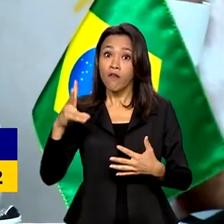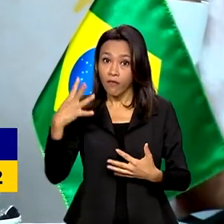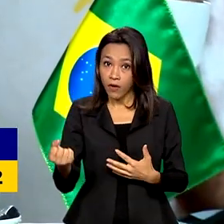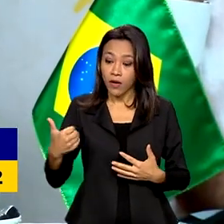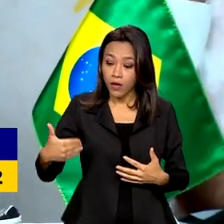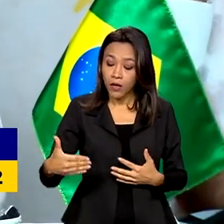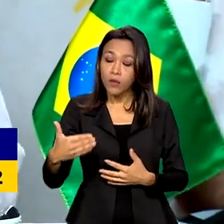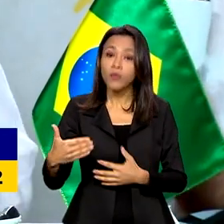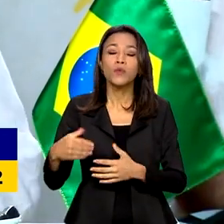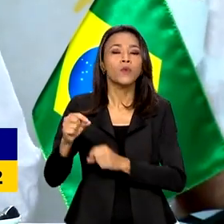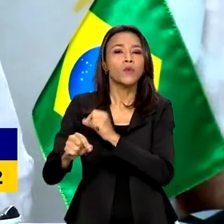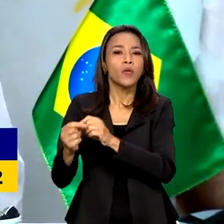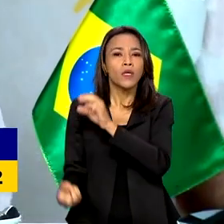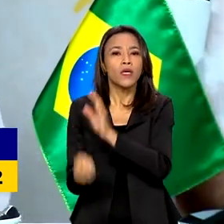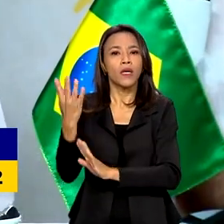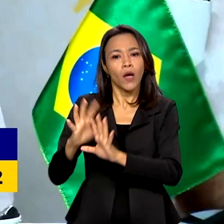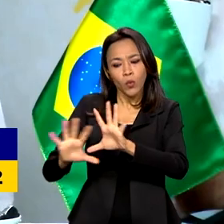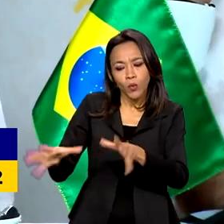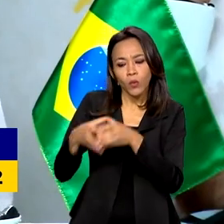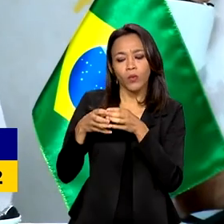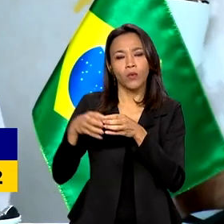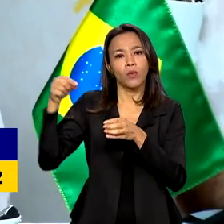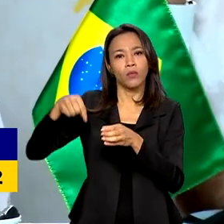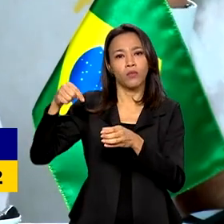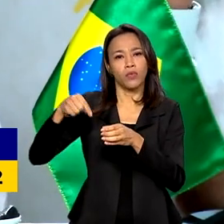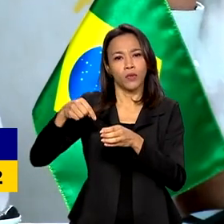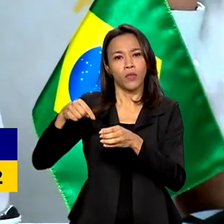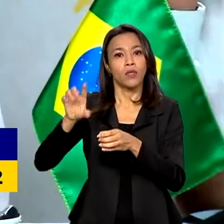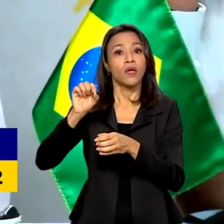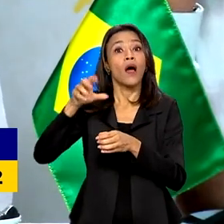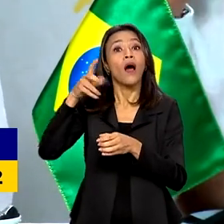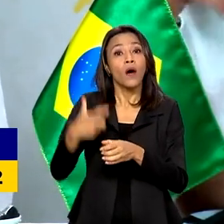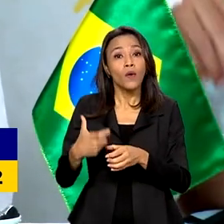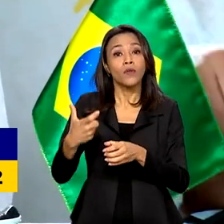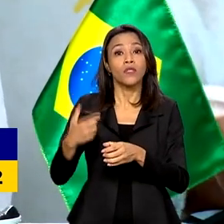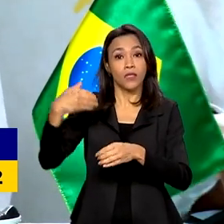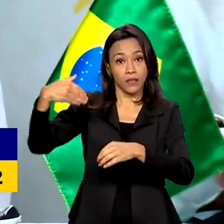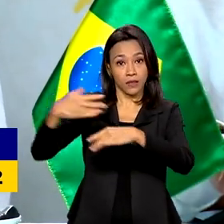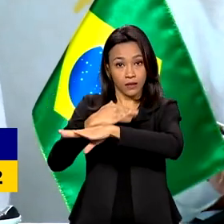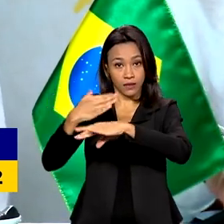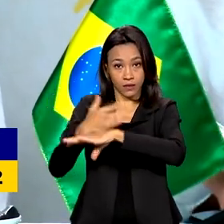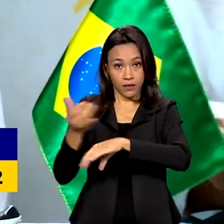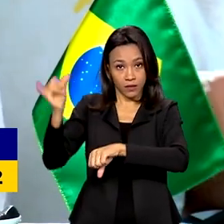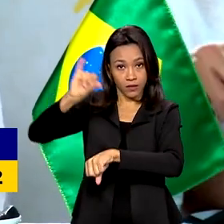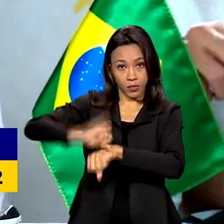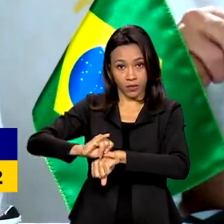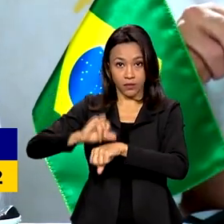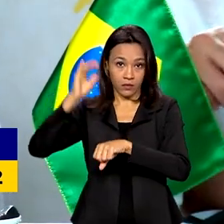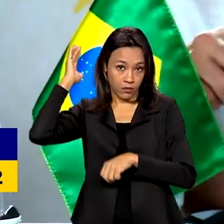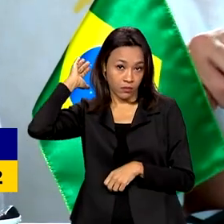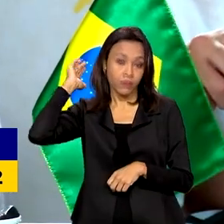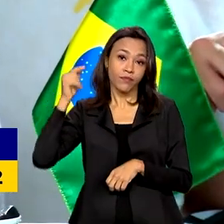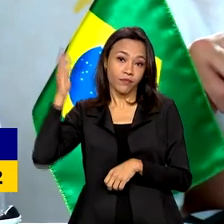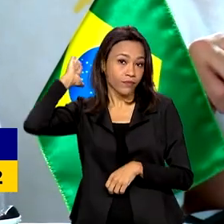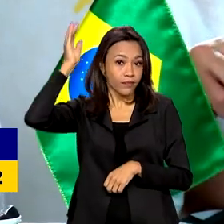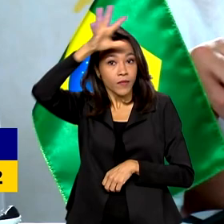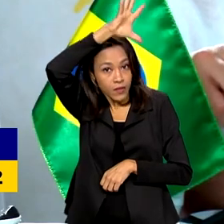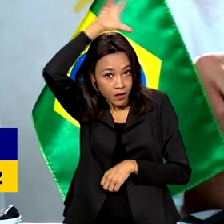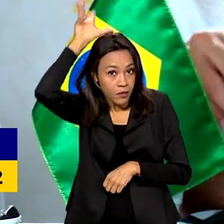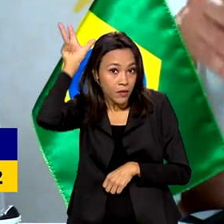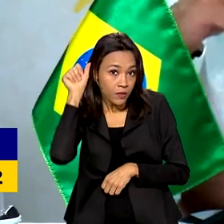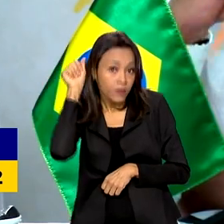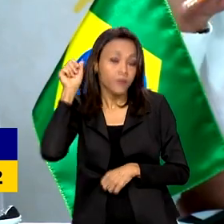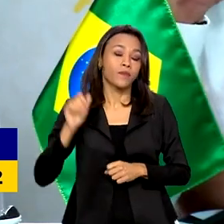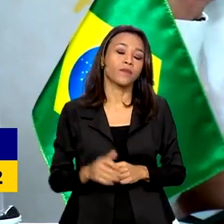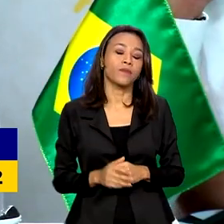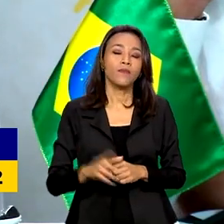Policial Internacional da Amazônia na cidade de Manaus. A criação de um sistema